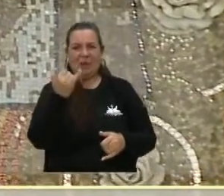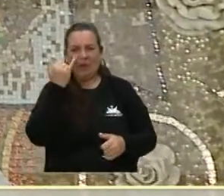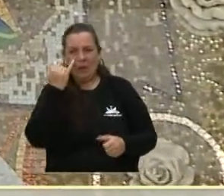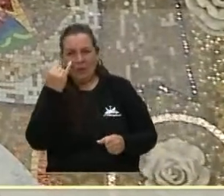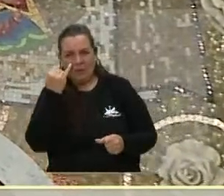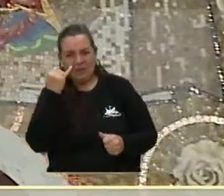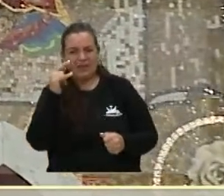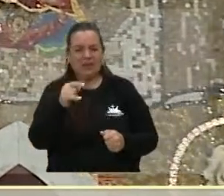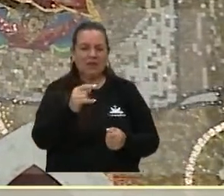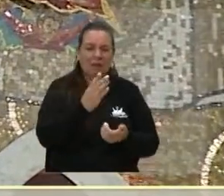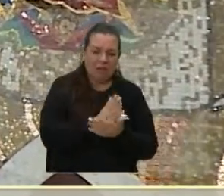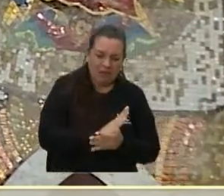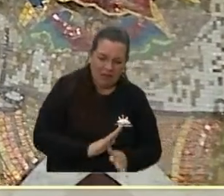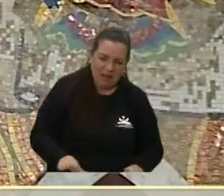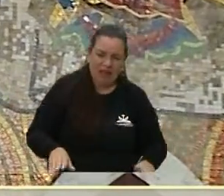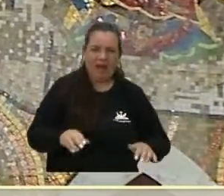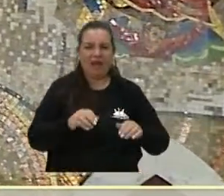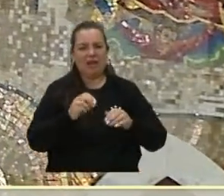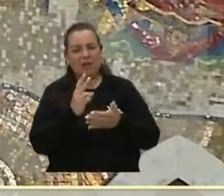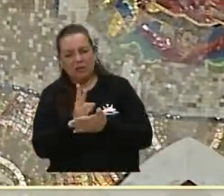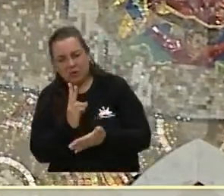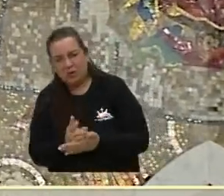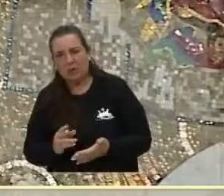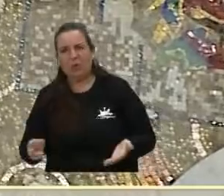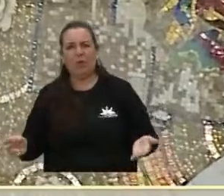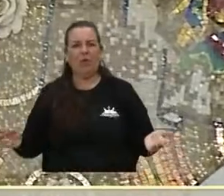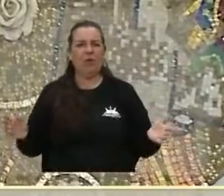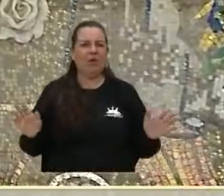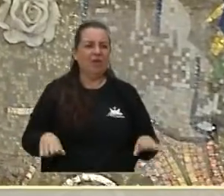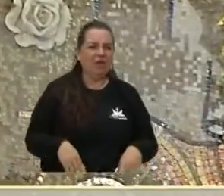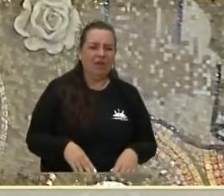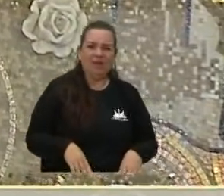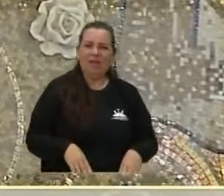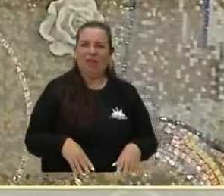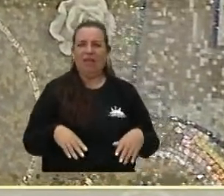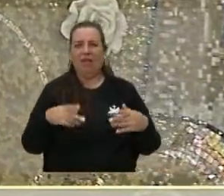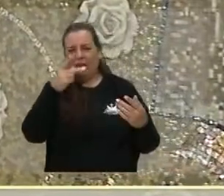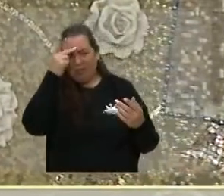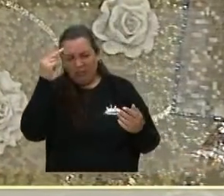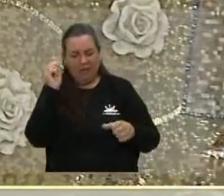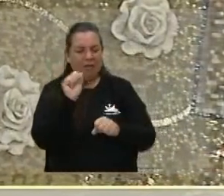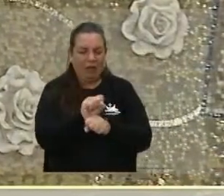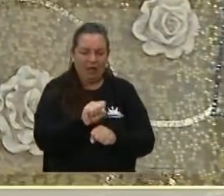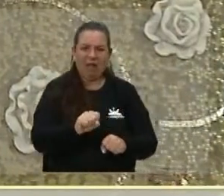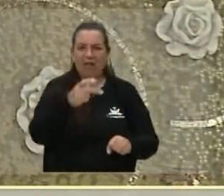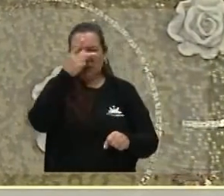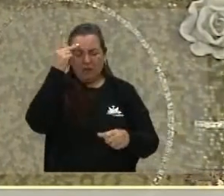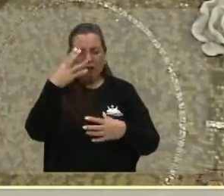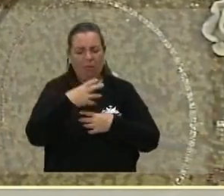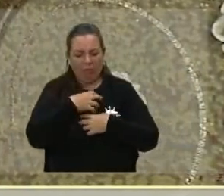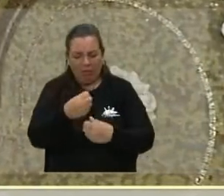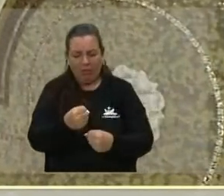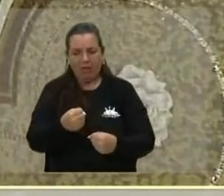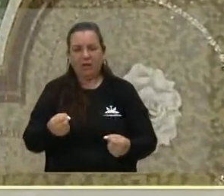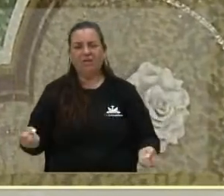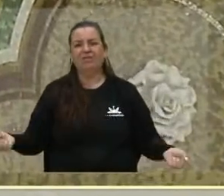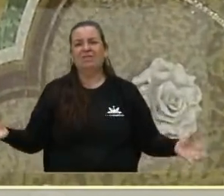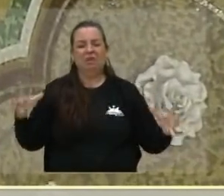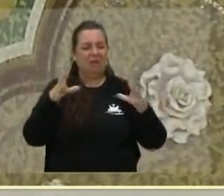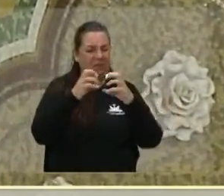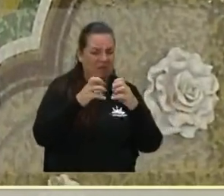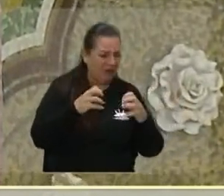de o quê para quê continua a gente que tá no local e a gente que da se matando uma